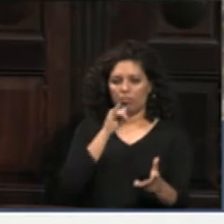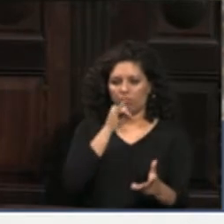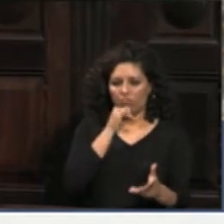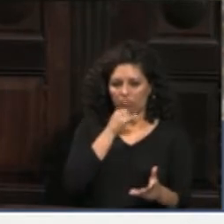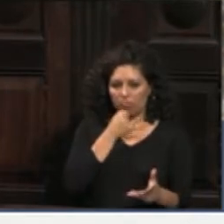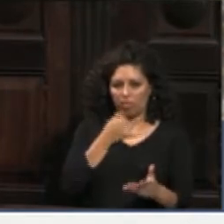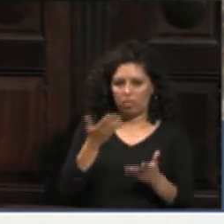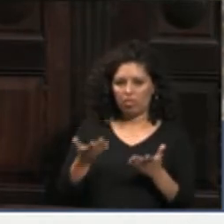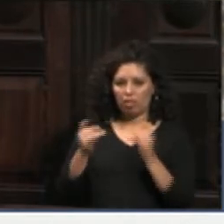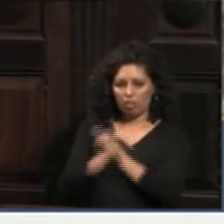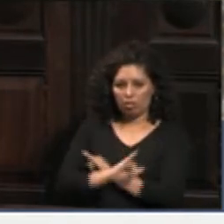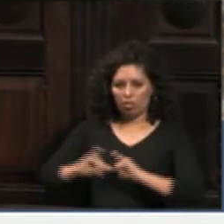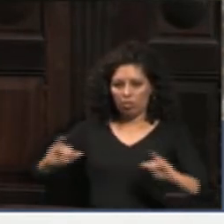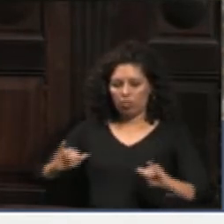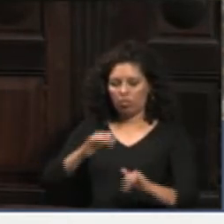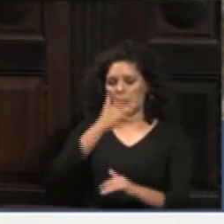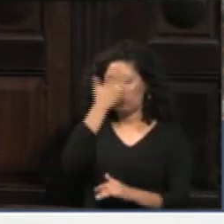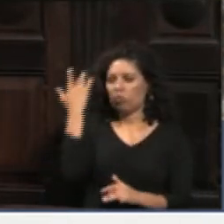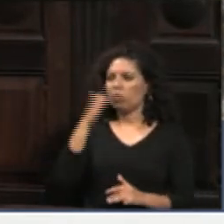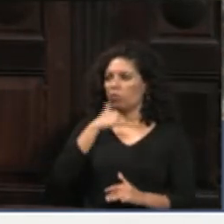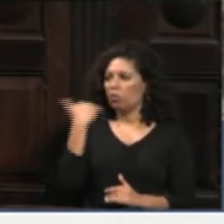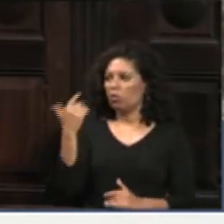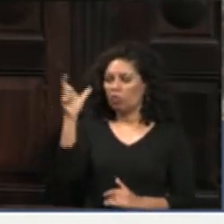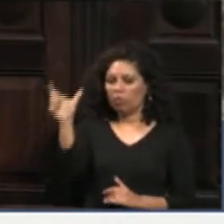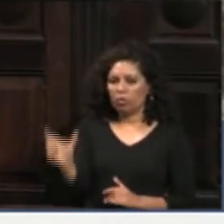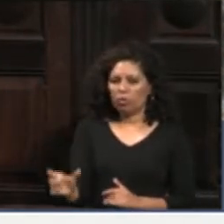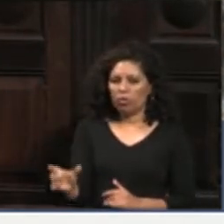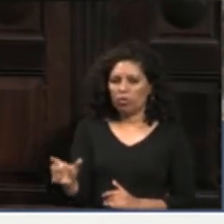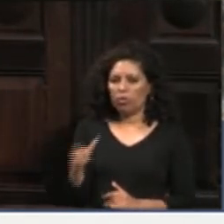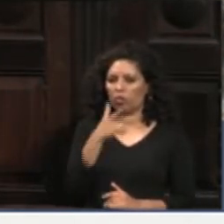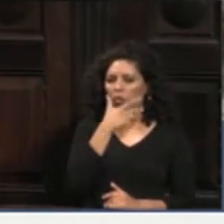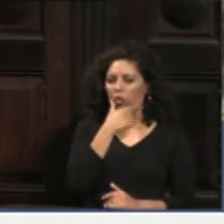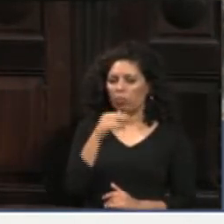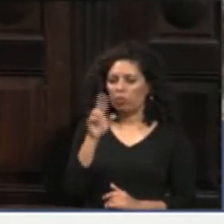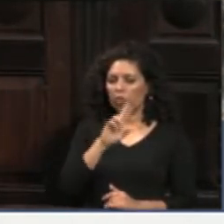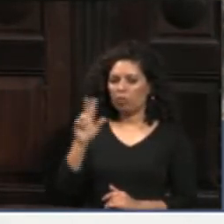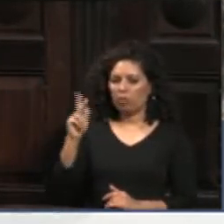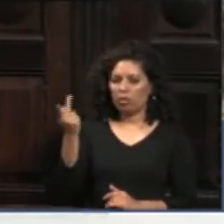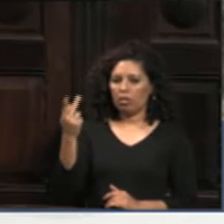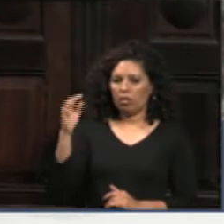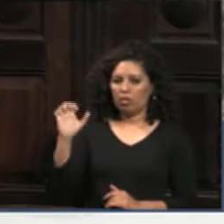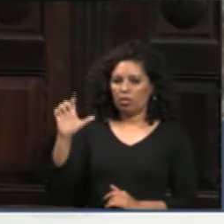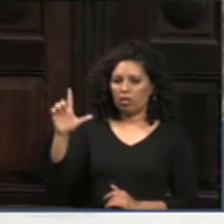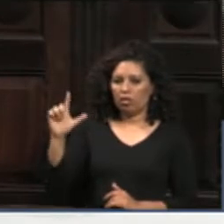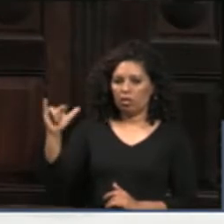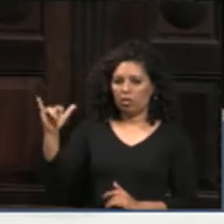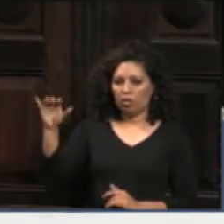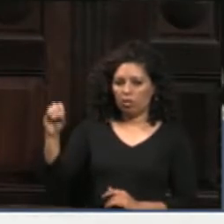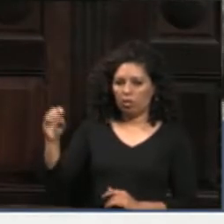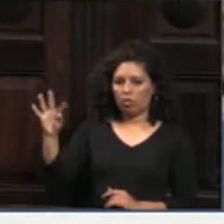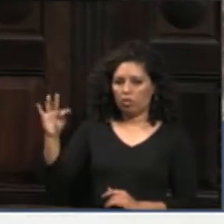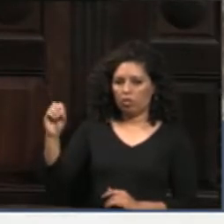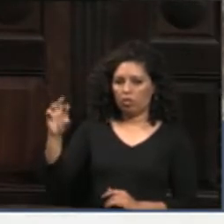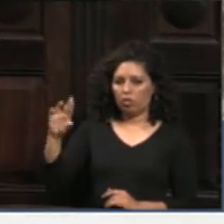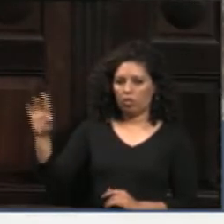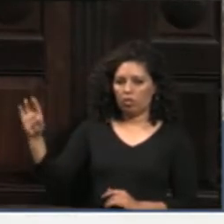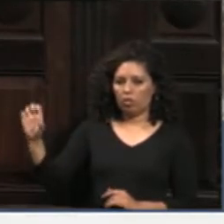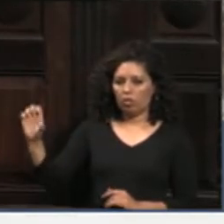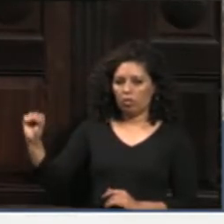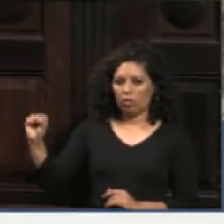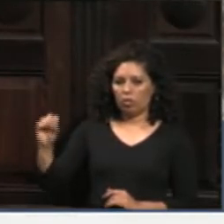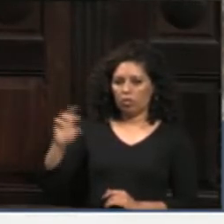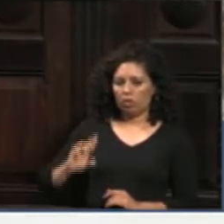quero anunciar o falecimento do senhor Hélio Torres, presidente da Federação Estadual